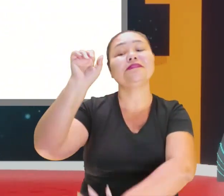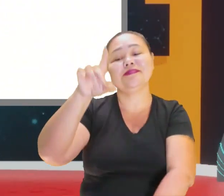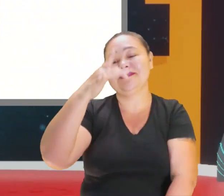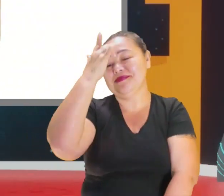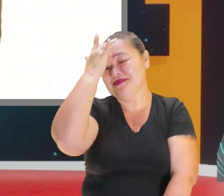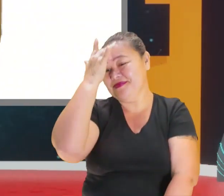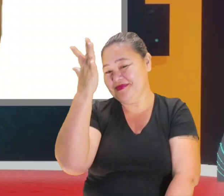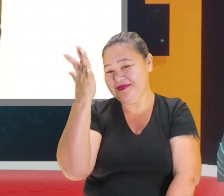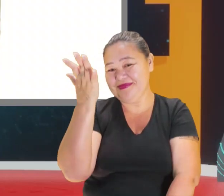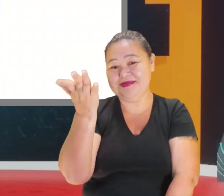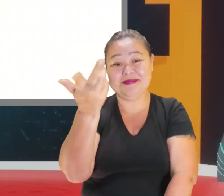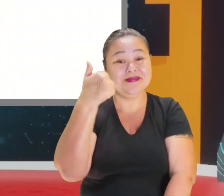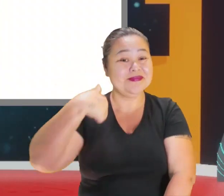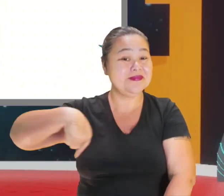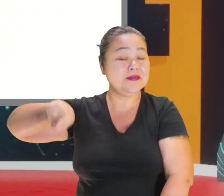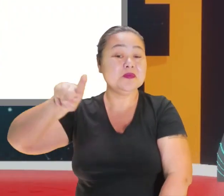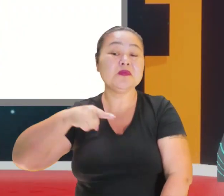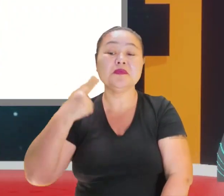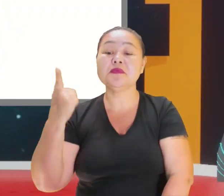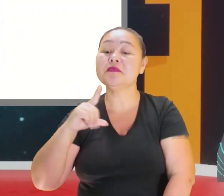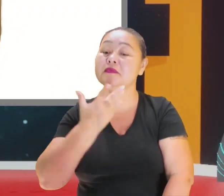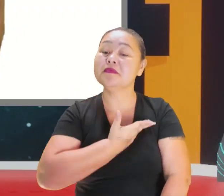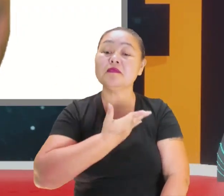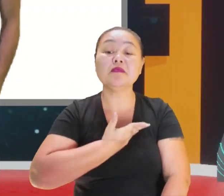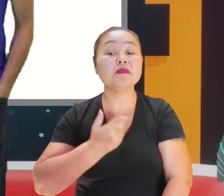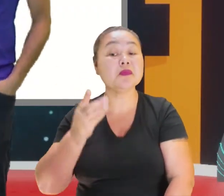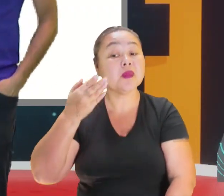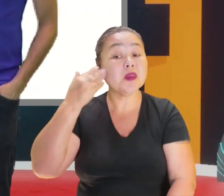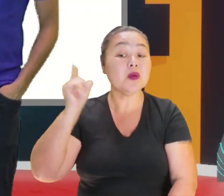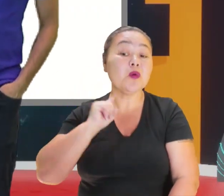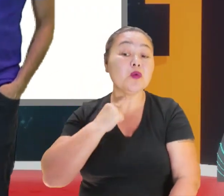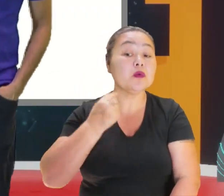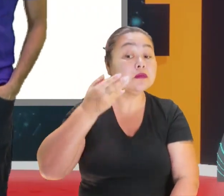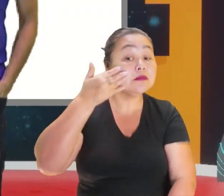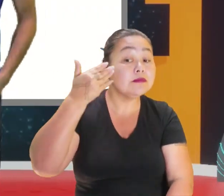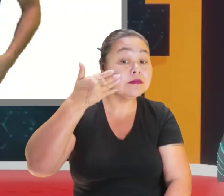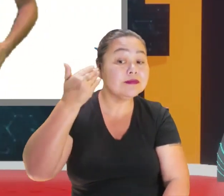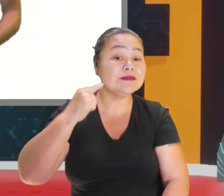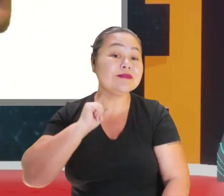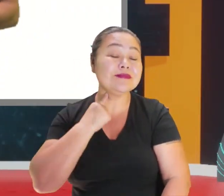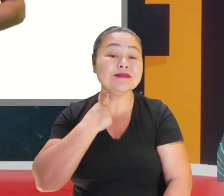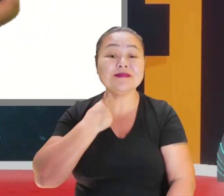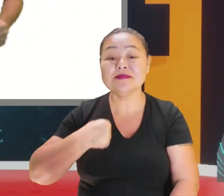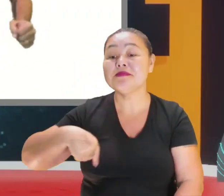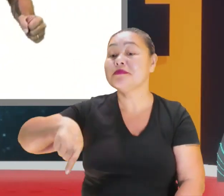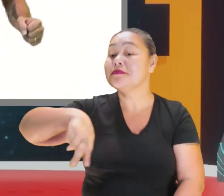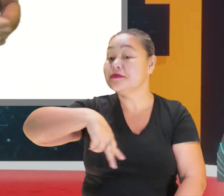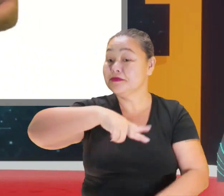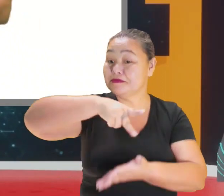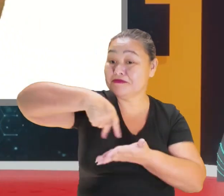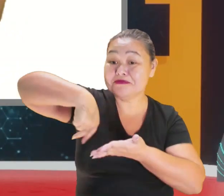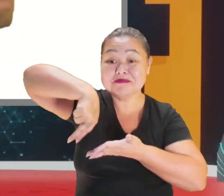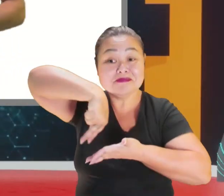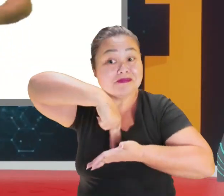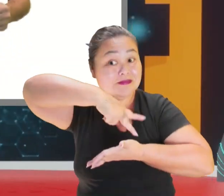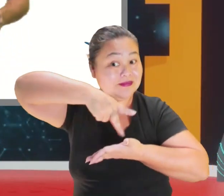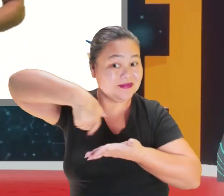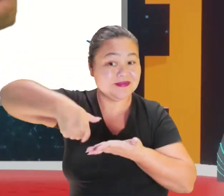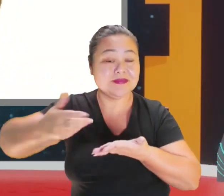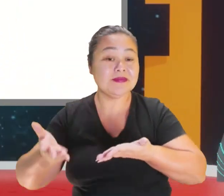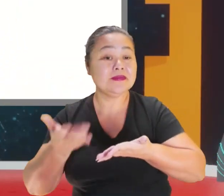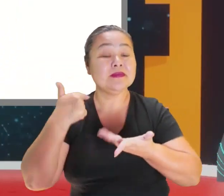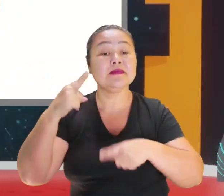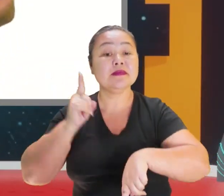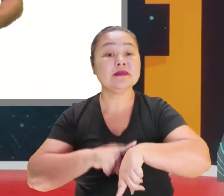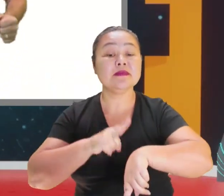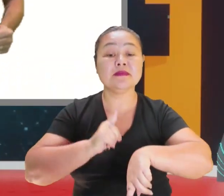fácil. Vamos animar? Lá vem ele, o nosso amigo Cascão, porque ele traz a pegada da animação e ele desanima, galera,